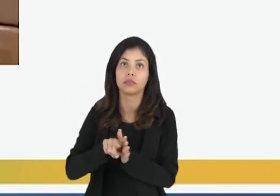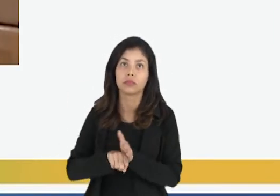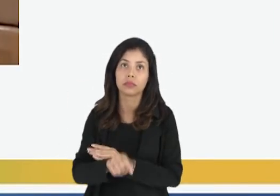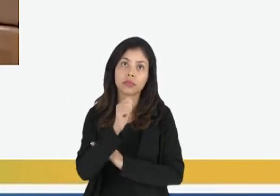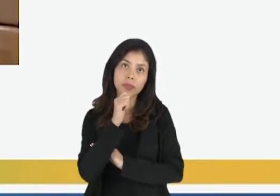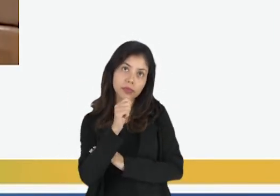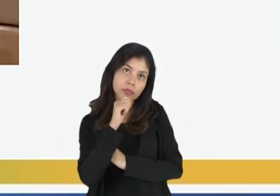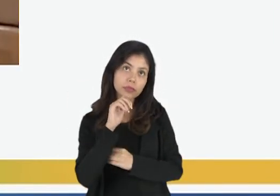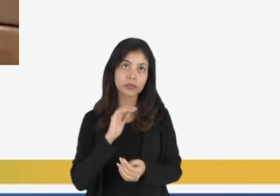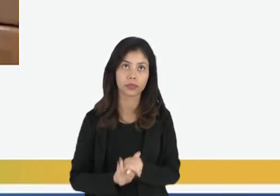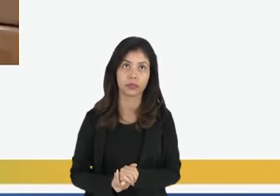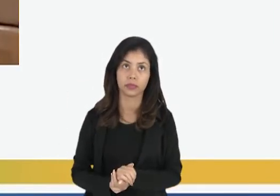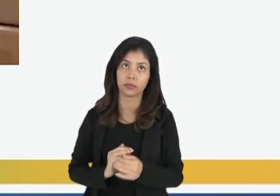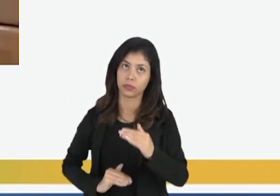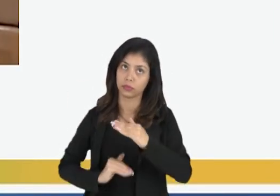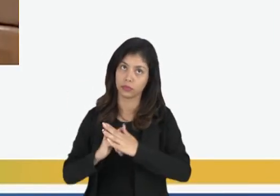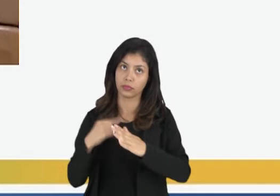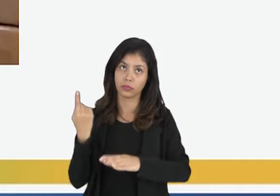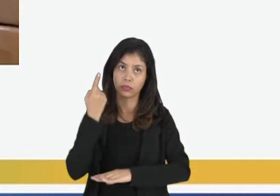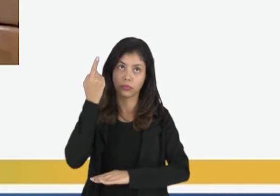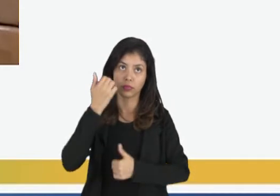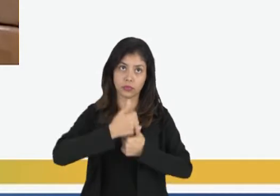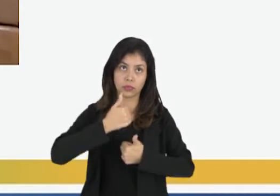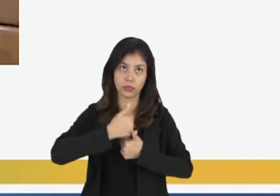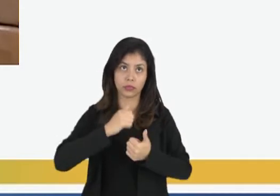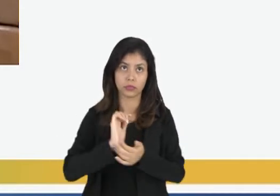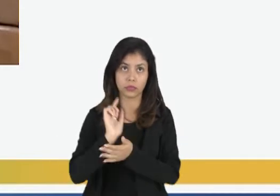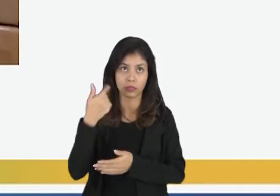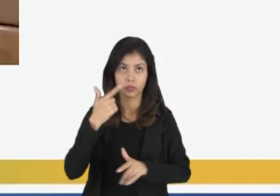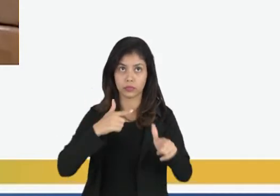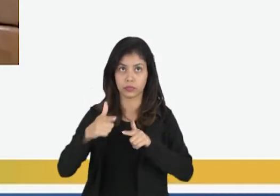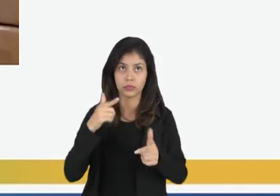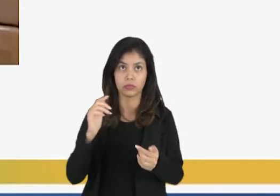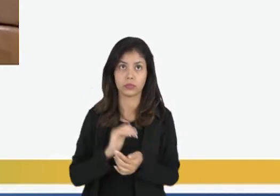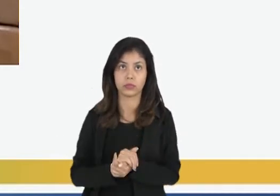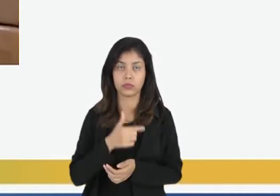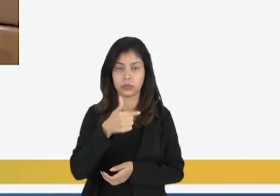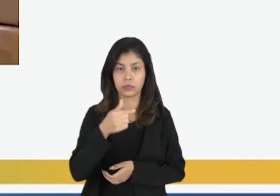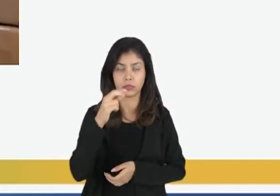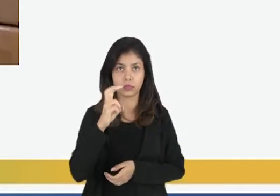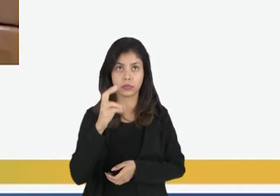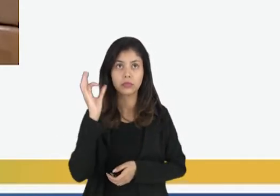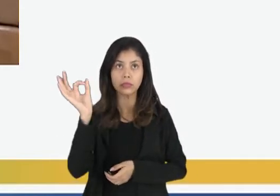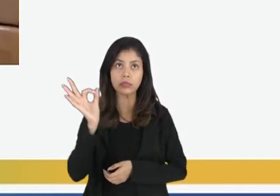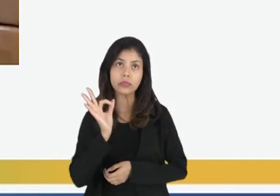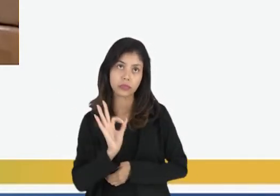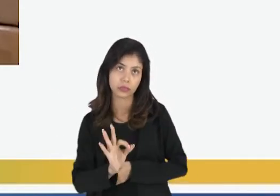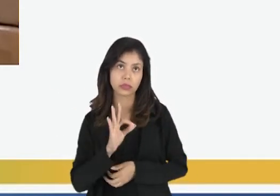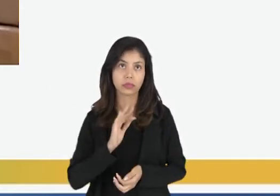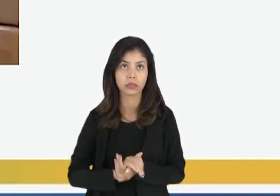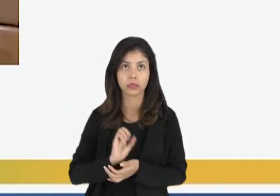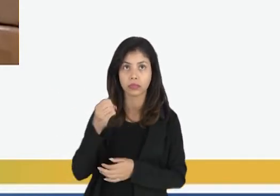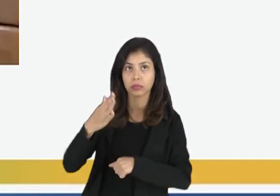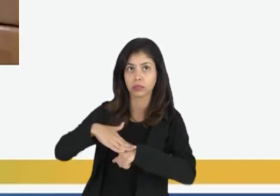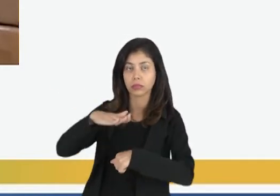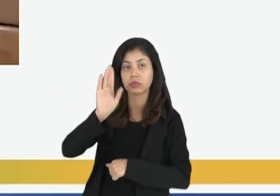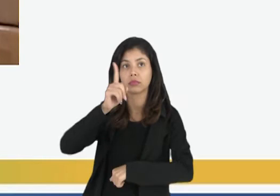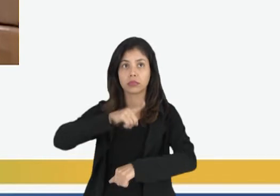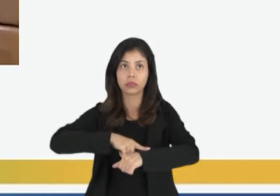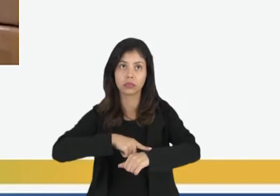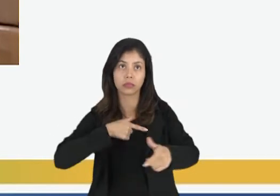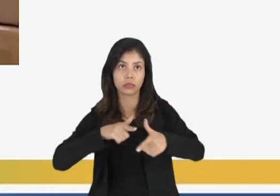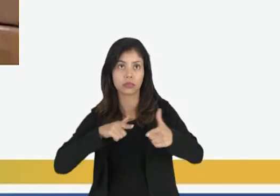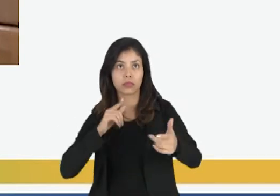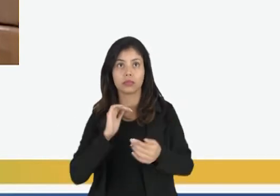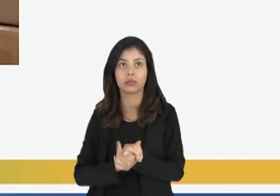que os empregos com alto risco de substituição são aqueles que os trabalhadores dedicam 75% ou mais do tempo de